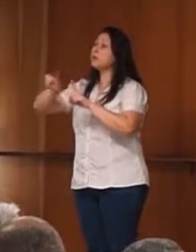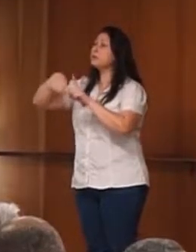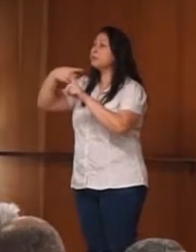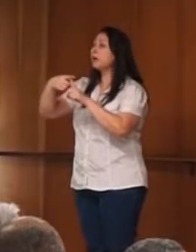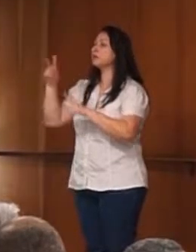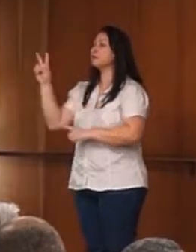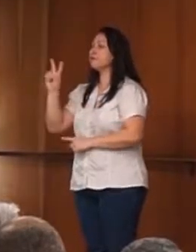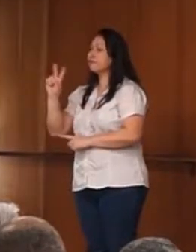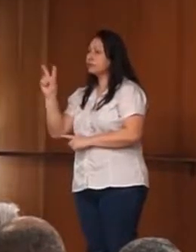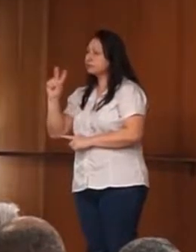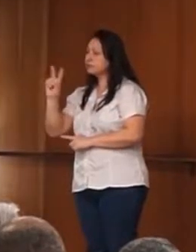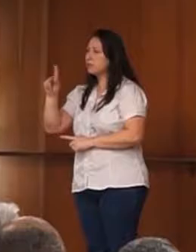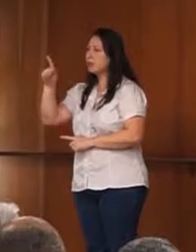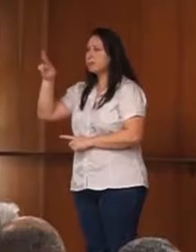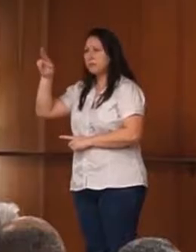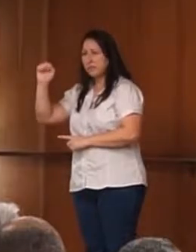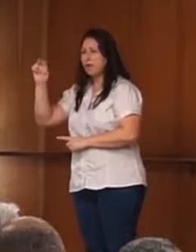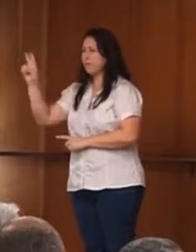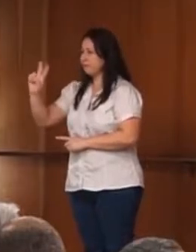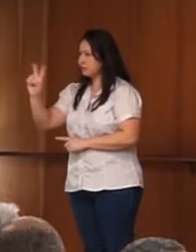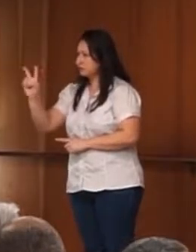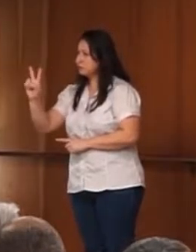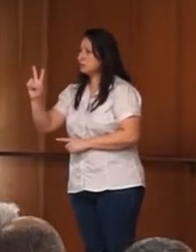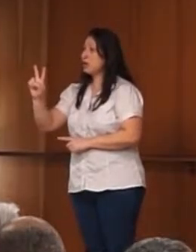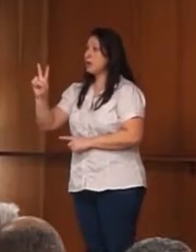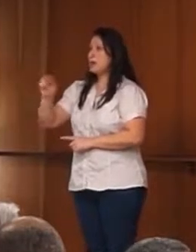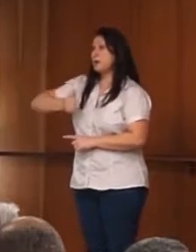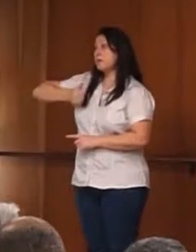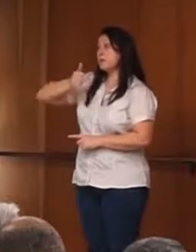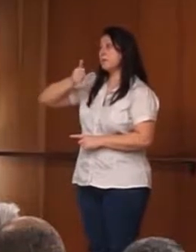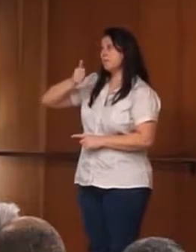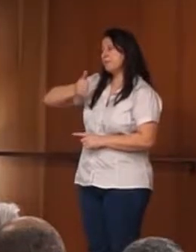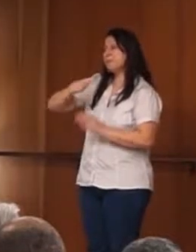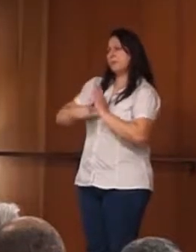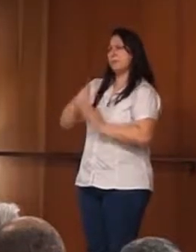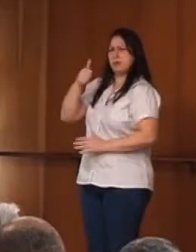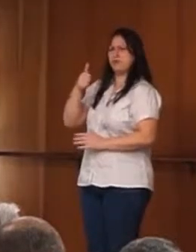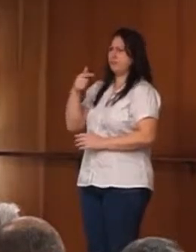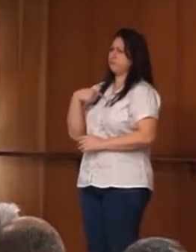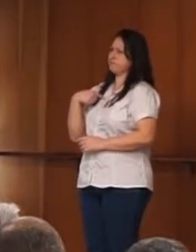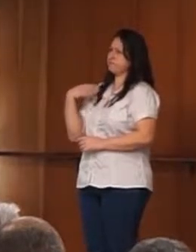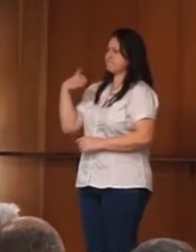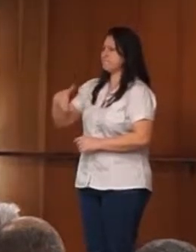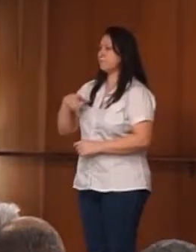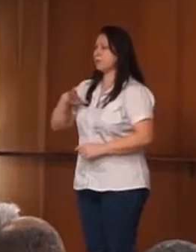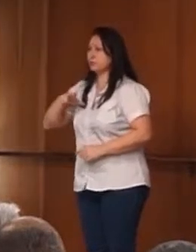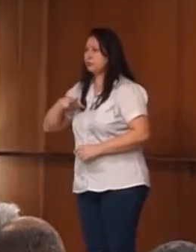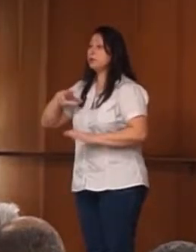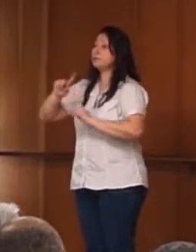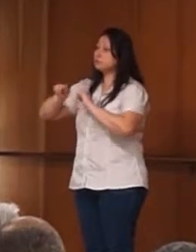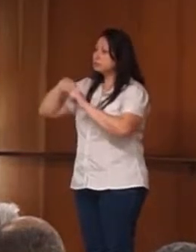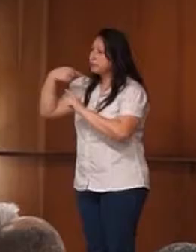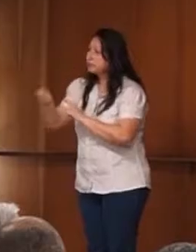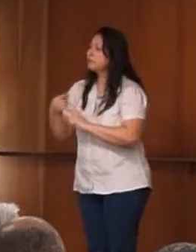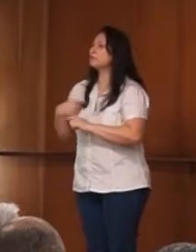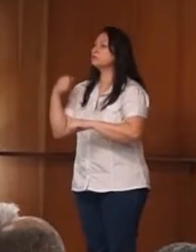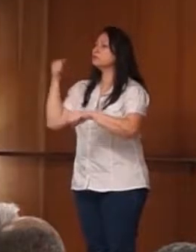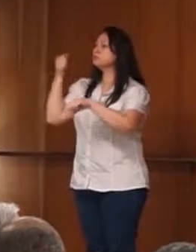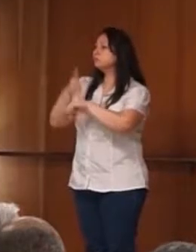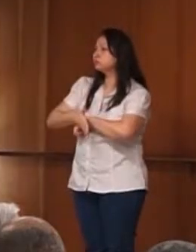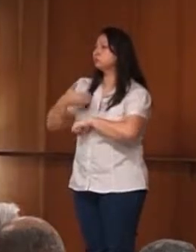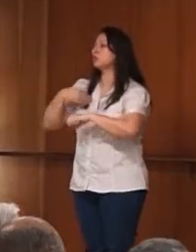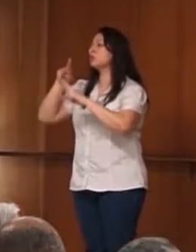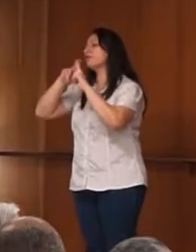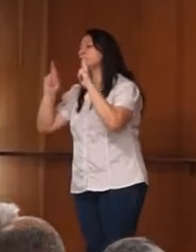privado. E passei para a UFRJ e fiz o meu curso na UFRJ, depois mestrado, doutorado, e a partir daí a coisa nunca